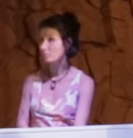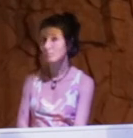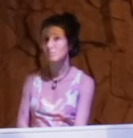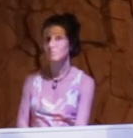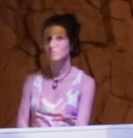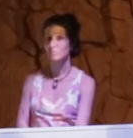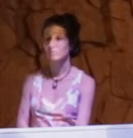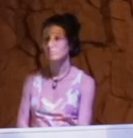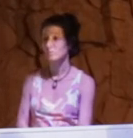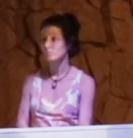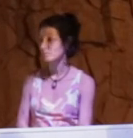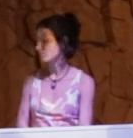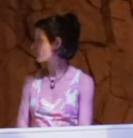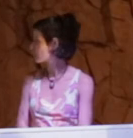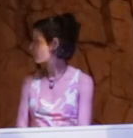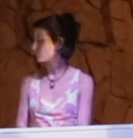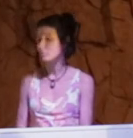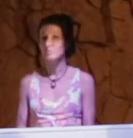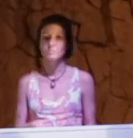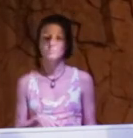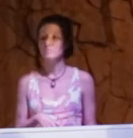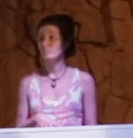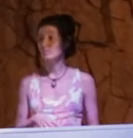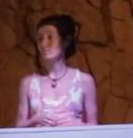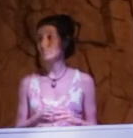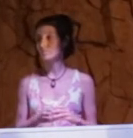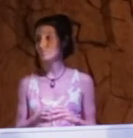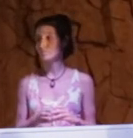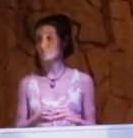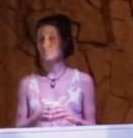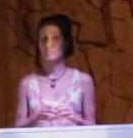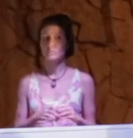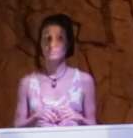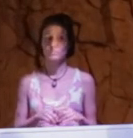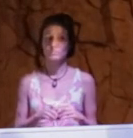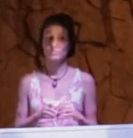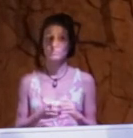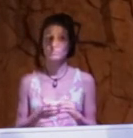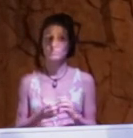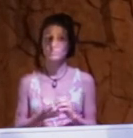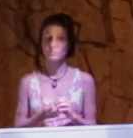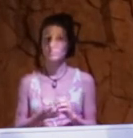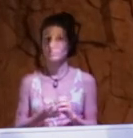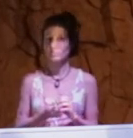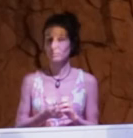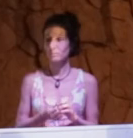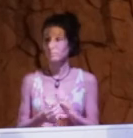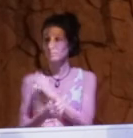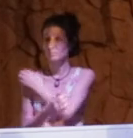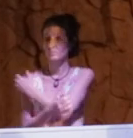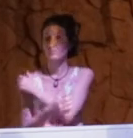o movimento. Então eu vou misturando isso. Principalmente a estilo, colagem, é, impressão. É